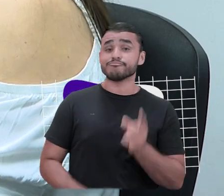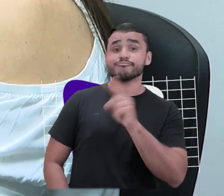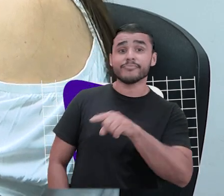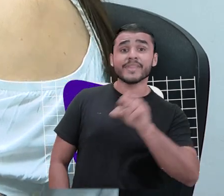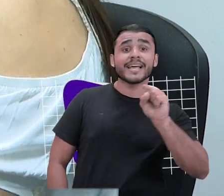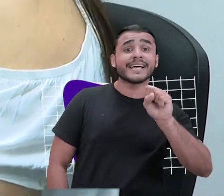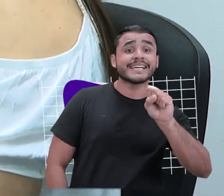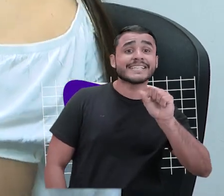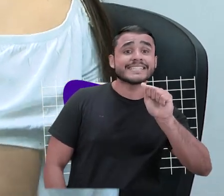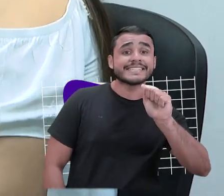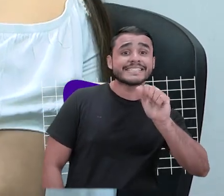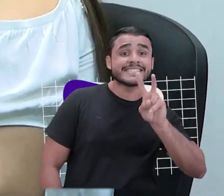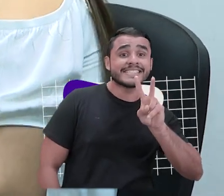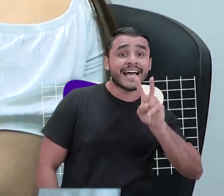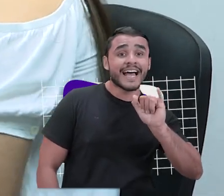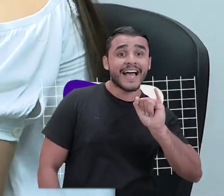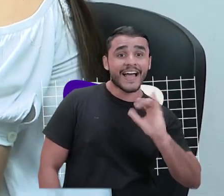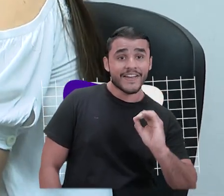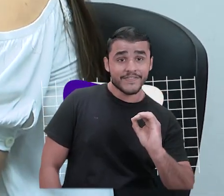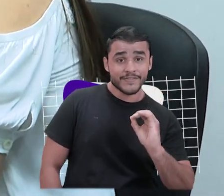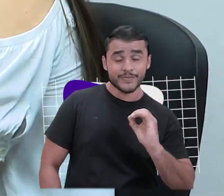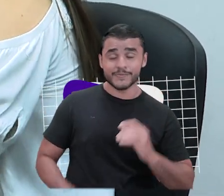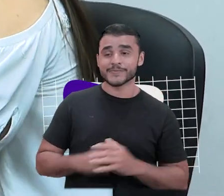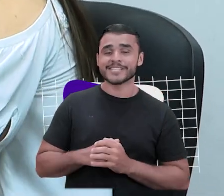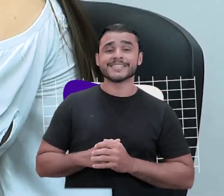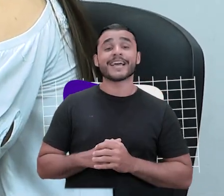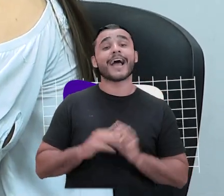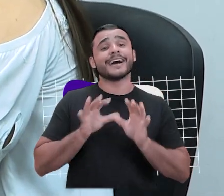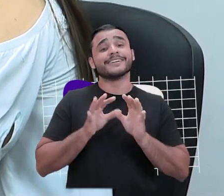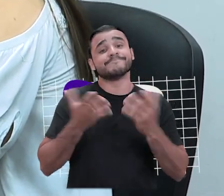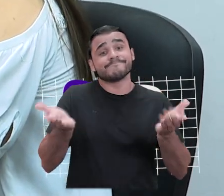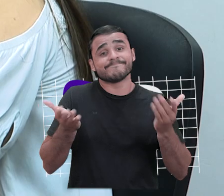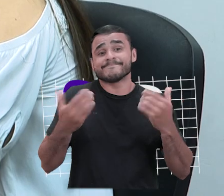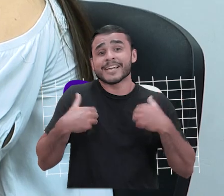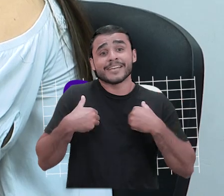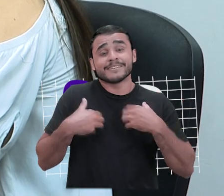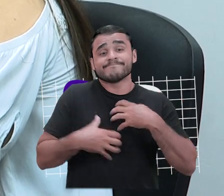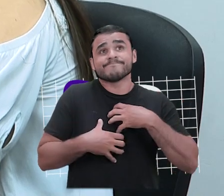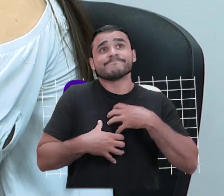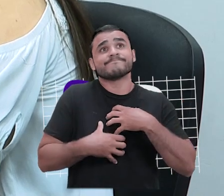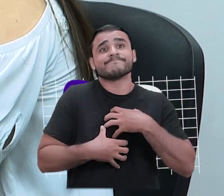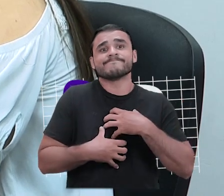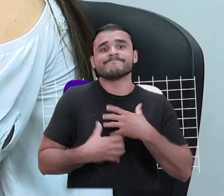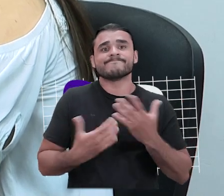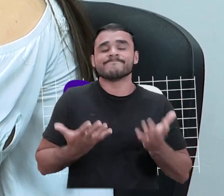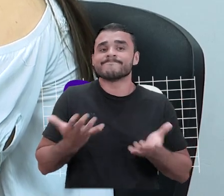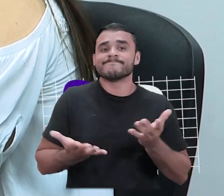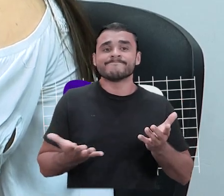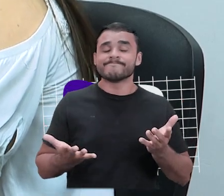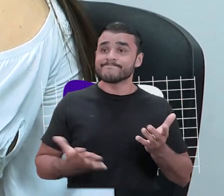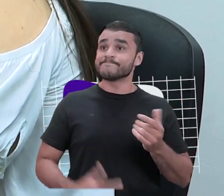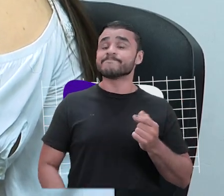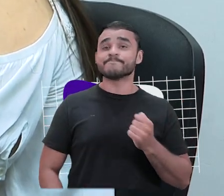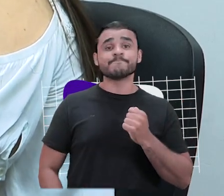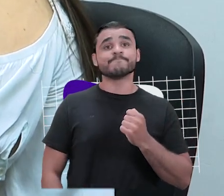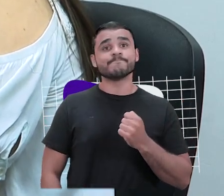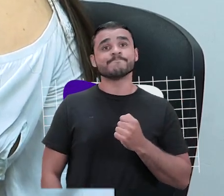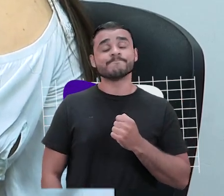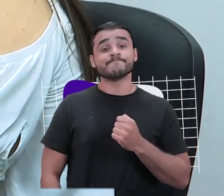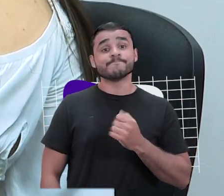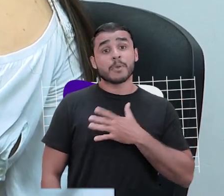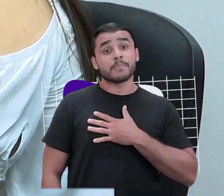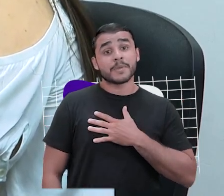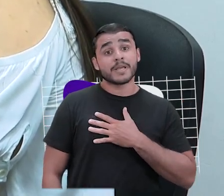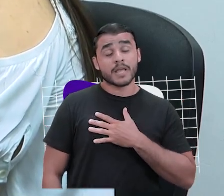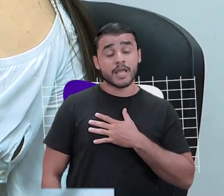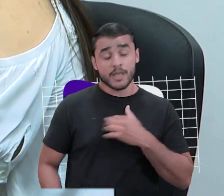eu estava já sabendo, porque depois eu percebi, caramba, essa era a minha virada de chave, né? Porque justamente o